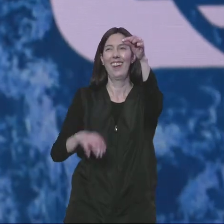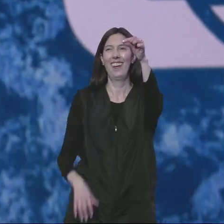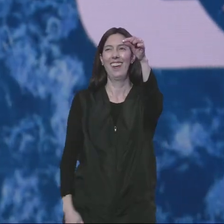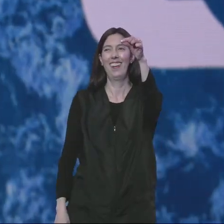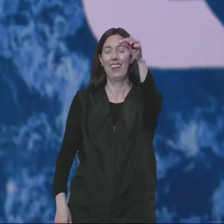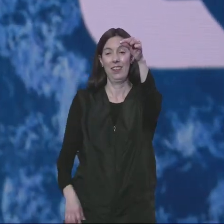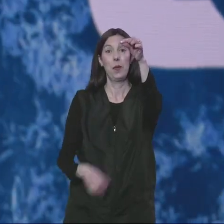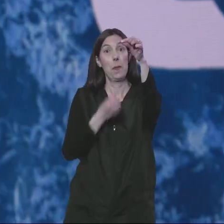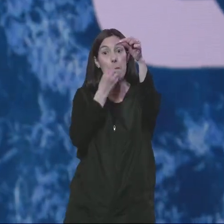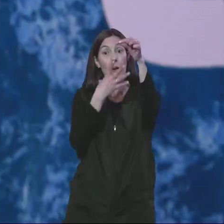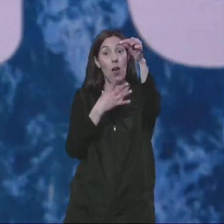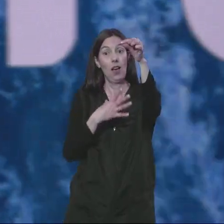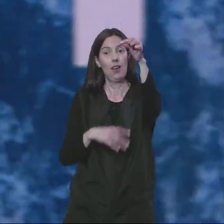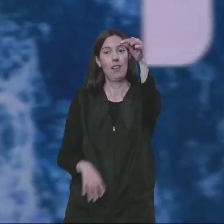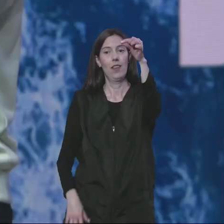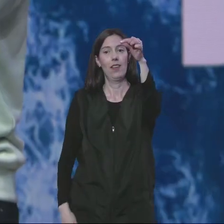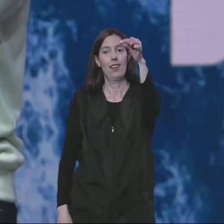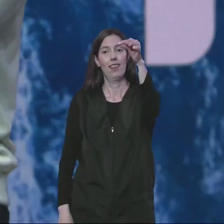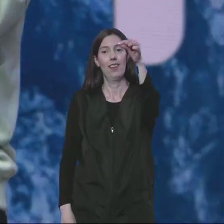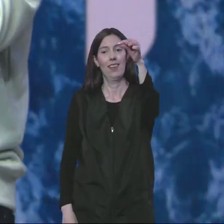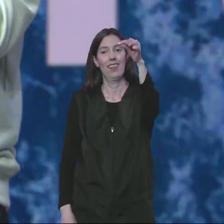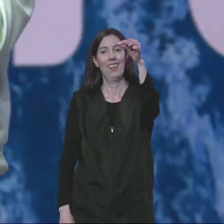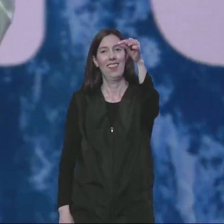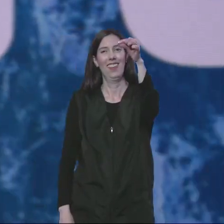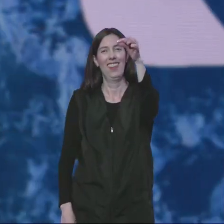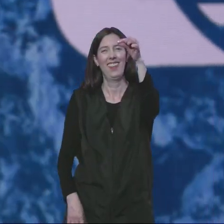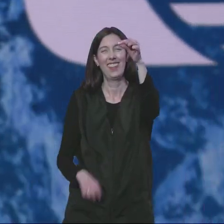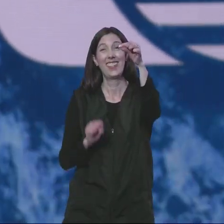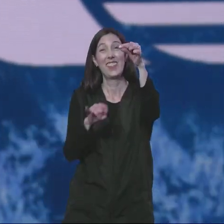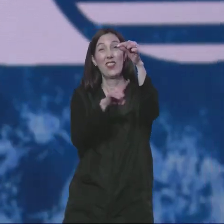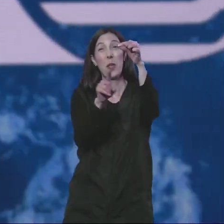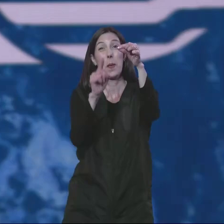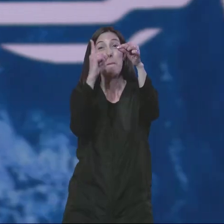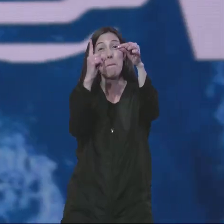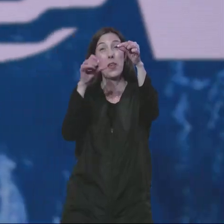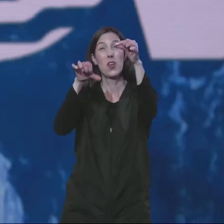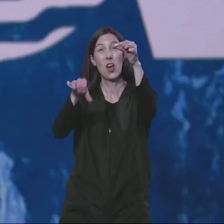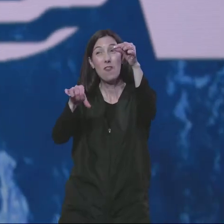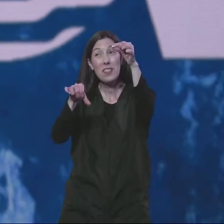Muito bom. Se você demorou muito, falou 1900 e você está velho.